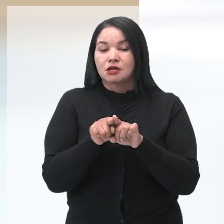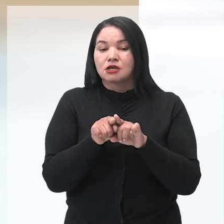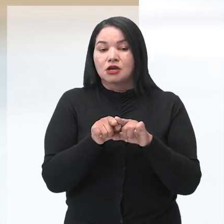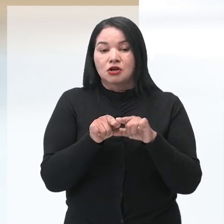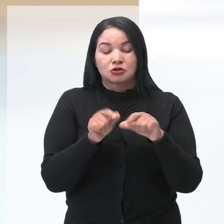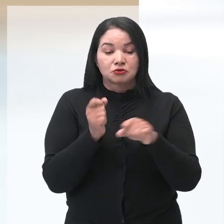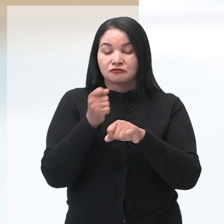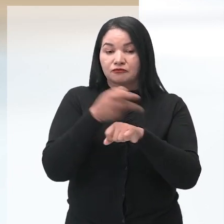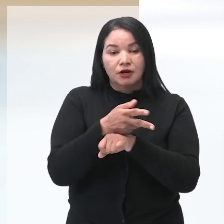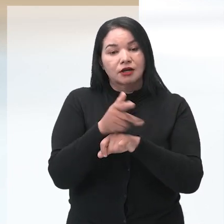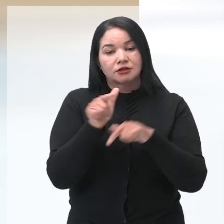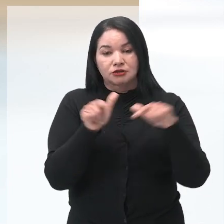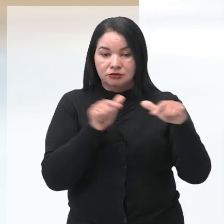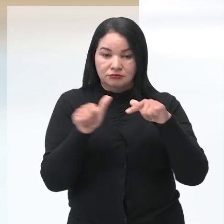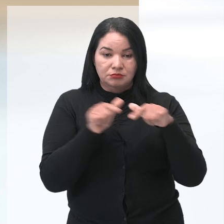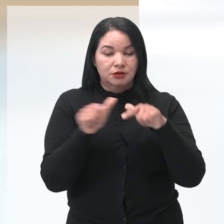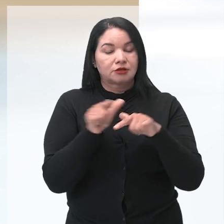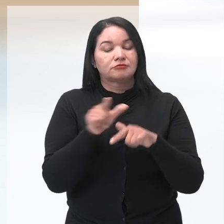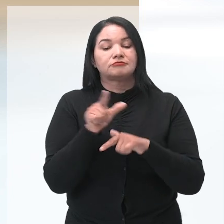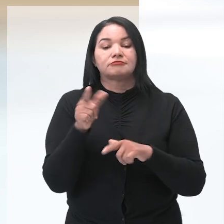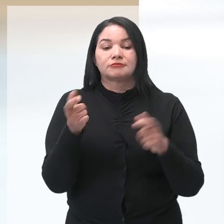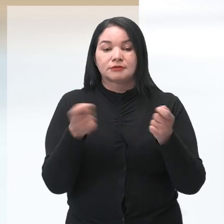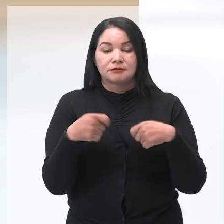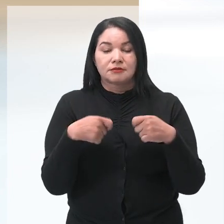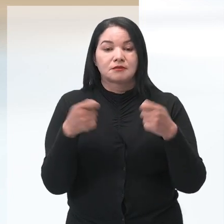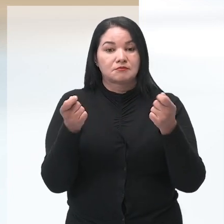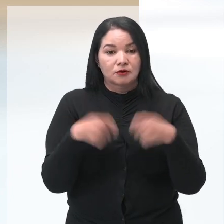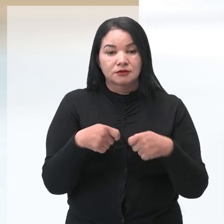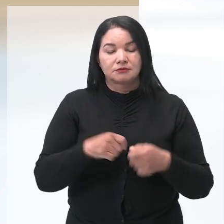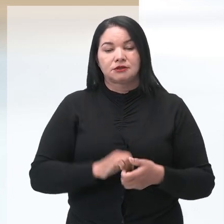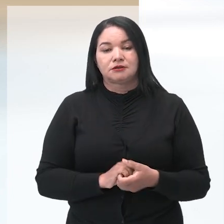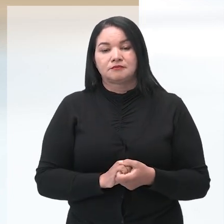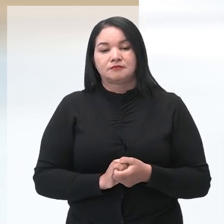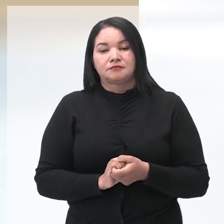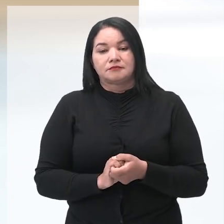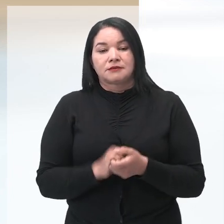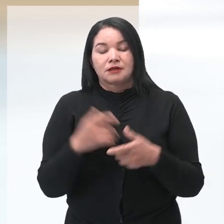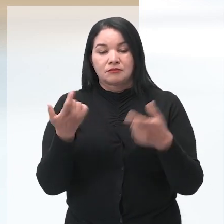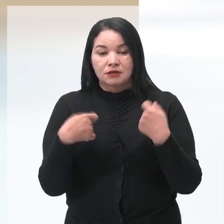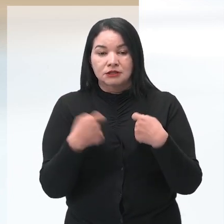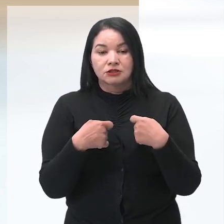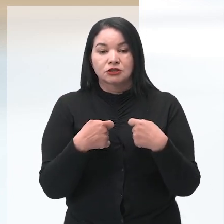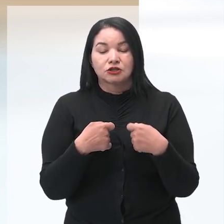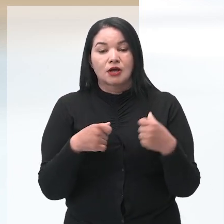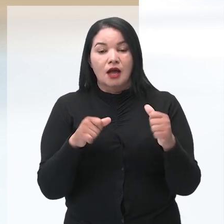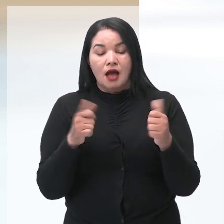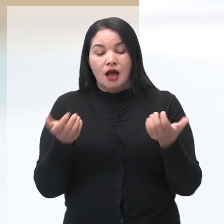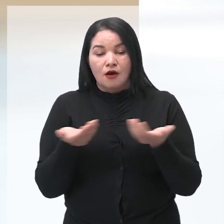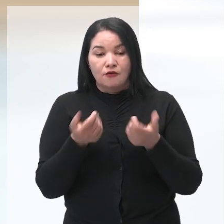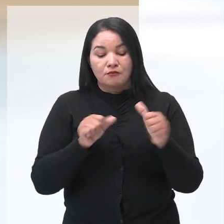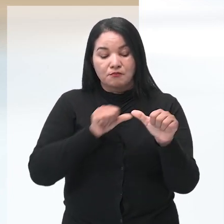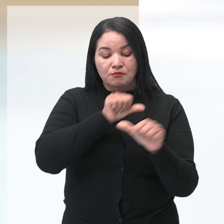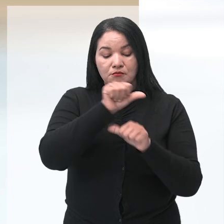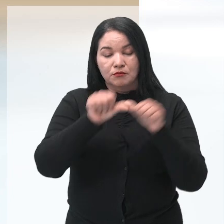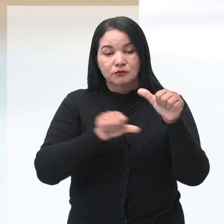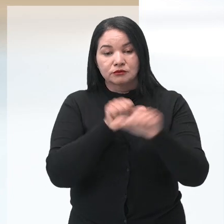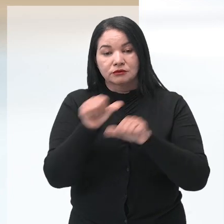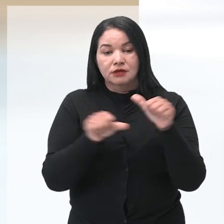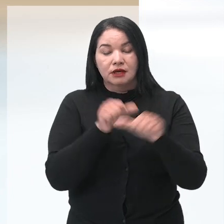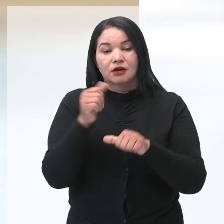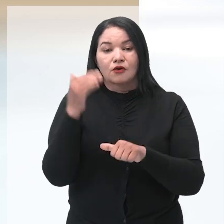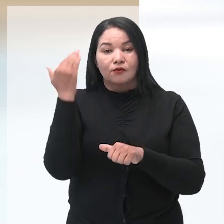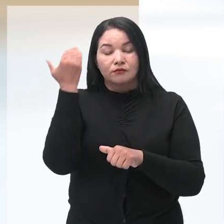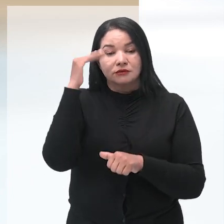empregos. Então, precisamos mudar e alterar essa visão a respeito daquilo que